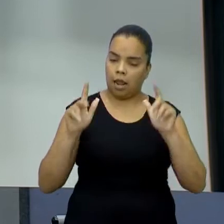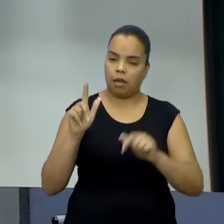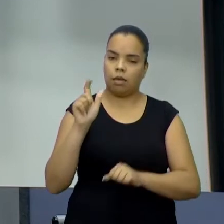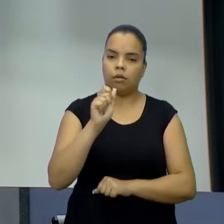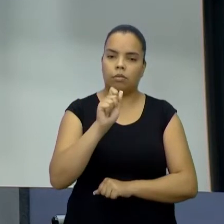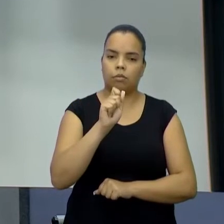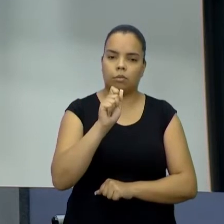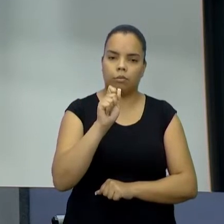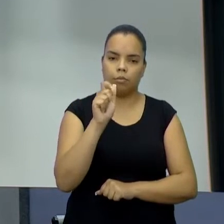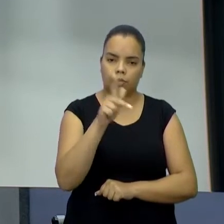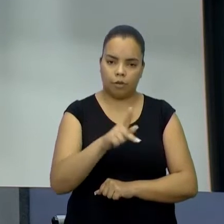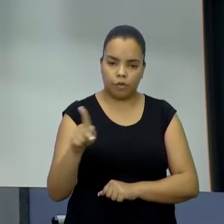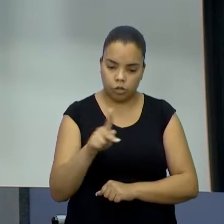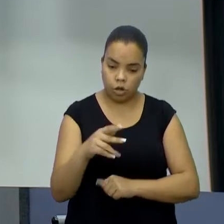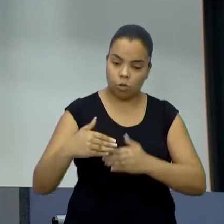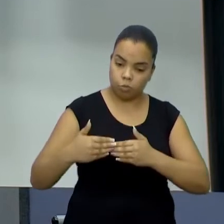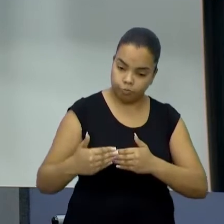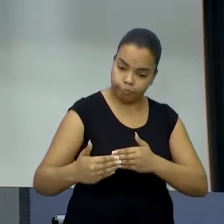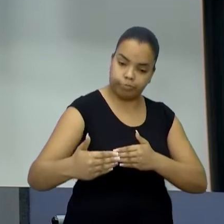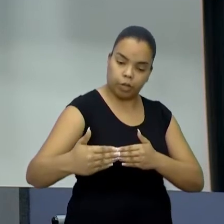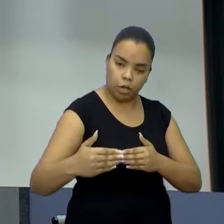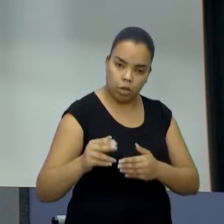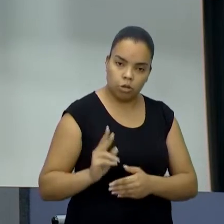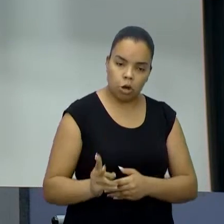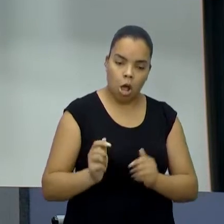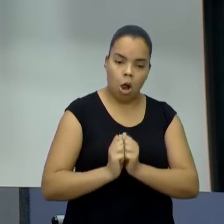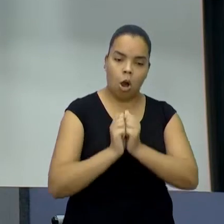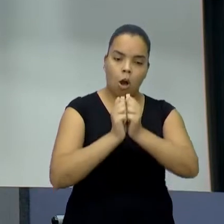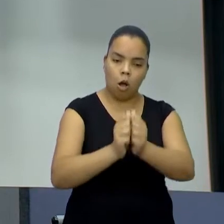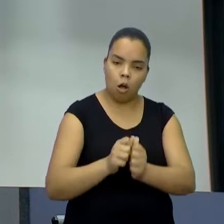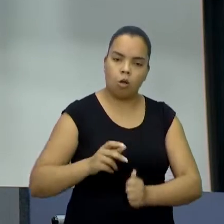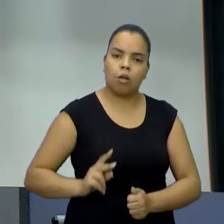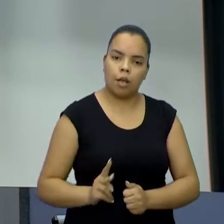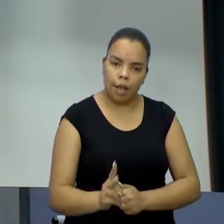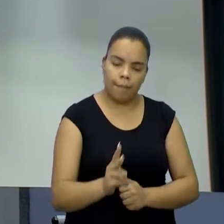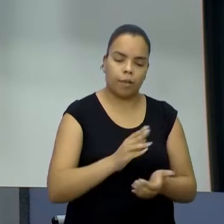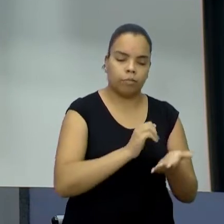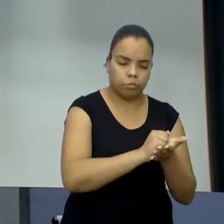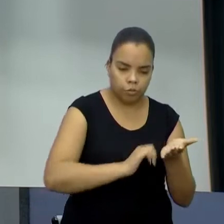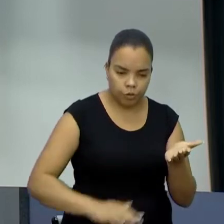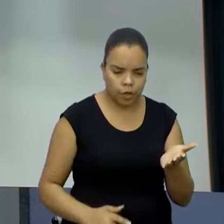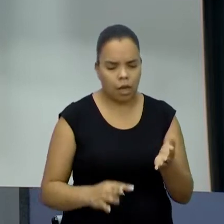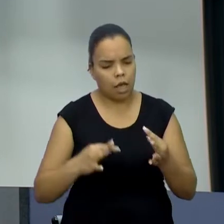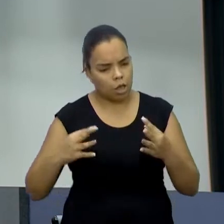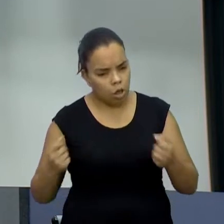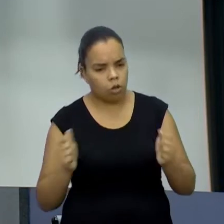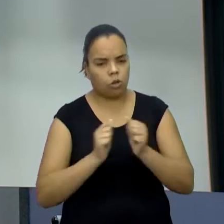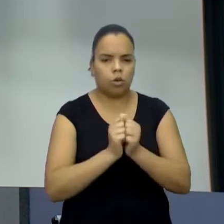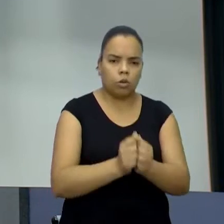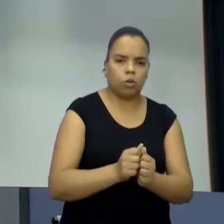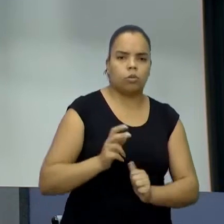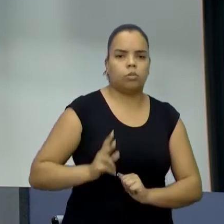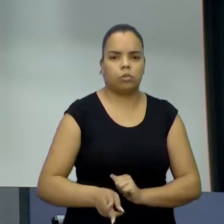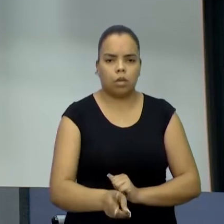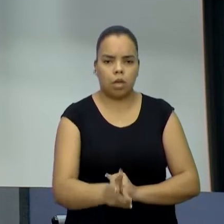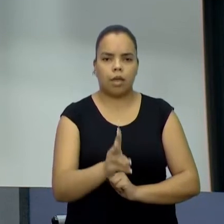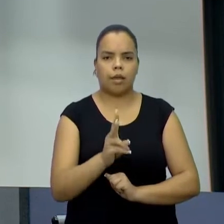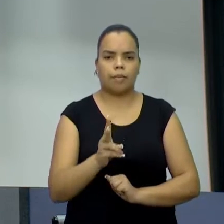esteve aí, que acompanhou todas as aulas de vocês e que esteve junto ele